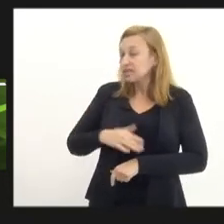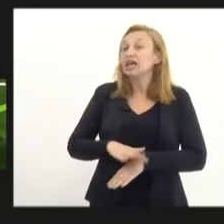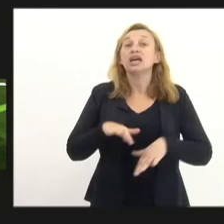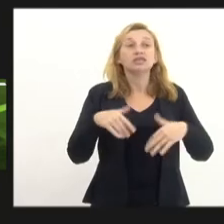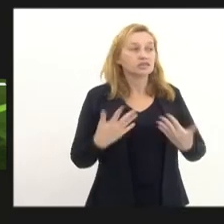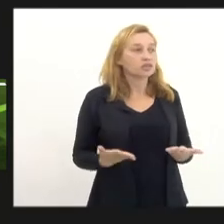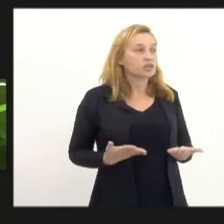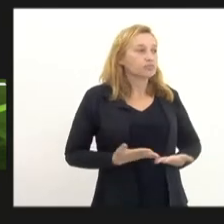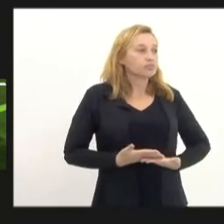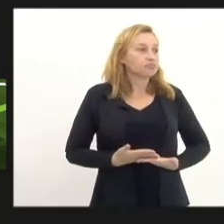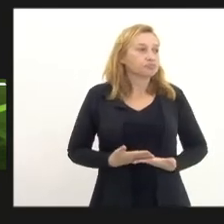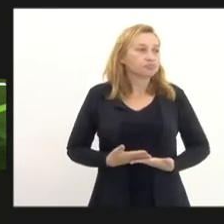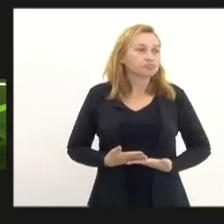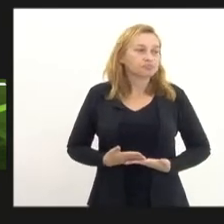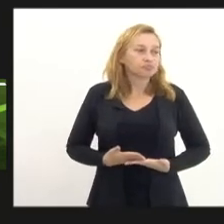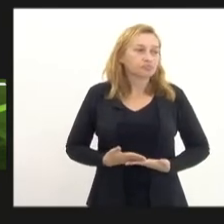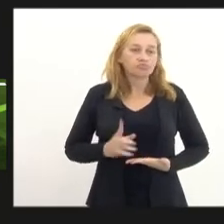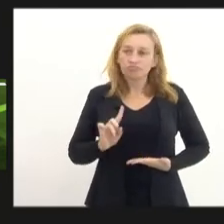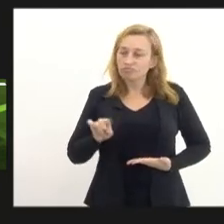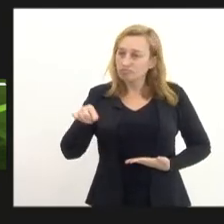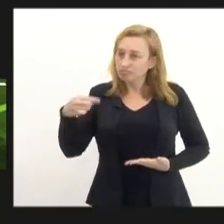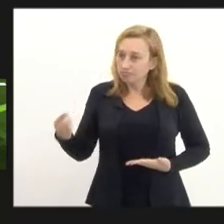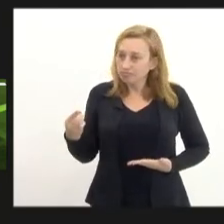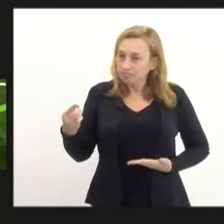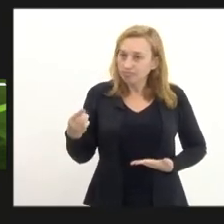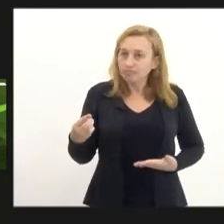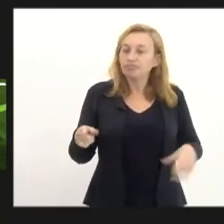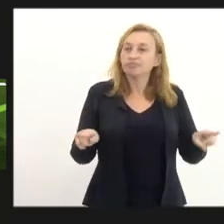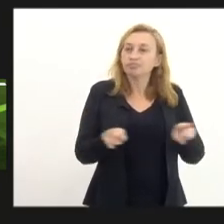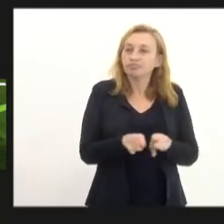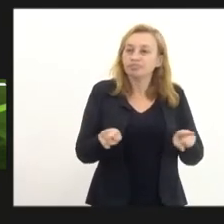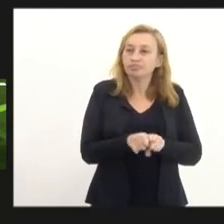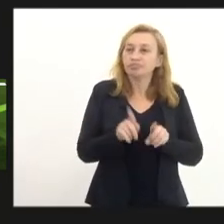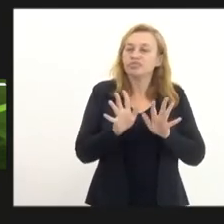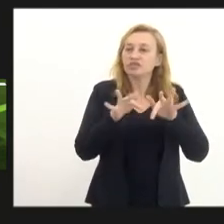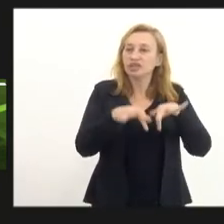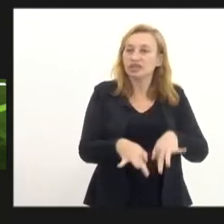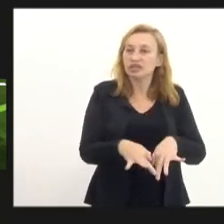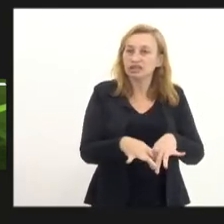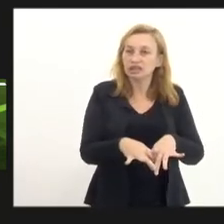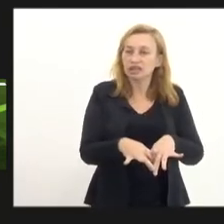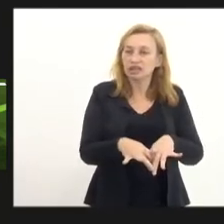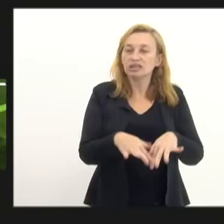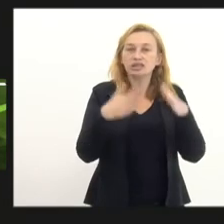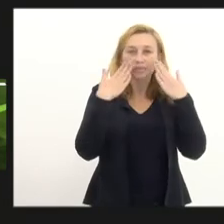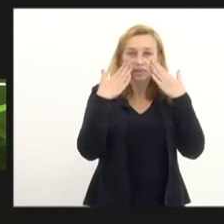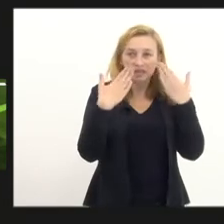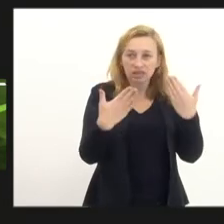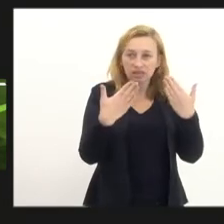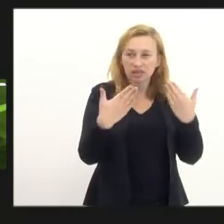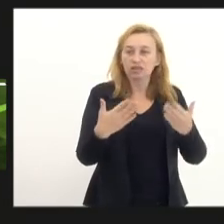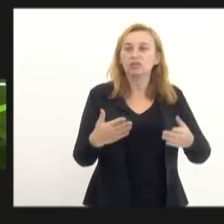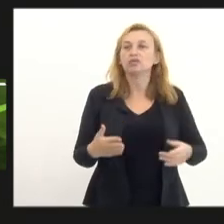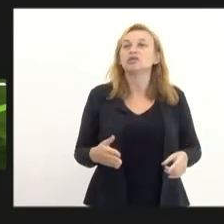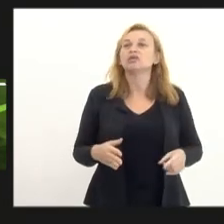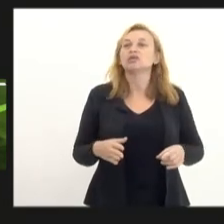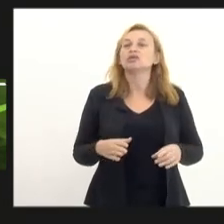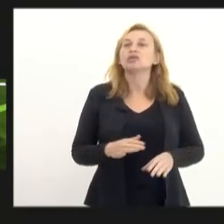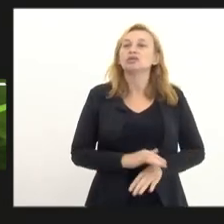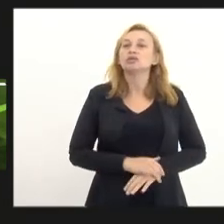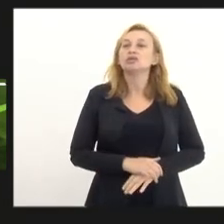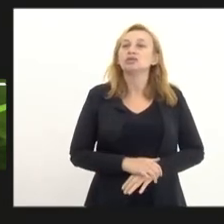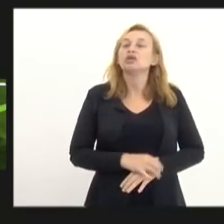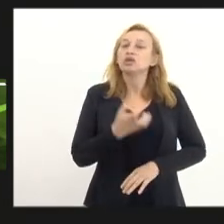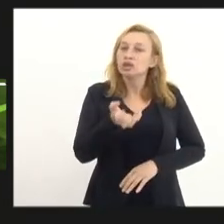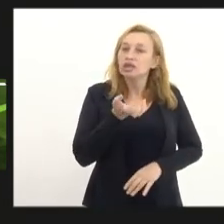aí eu depois, né, que também concluí por as apresentações, inclusive da Total,